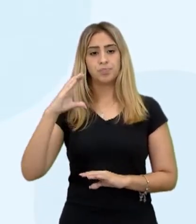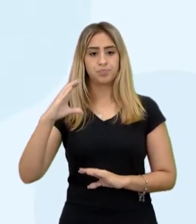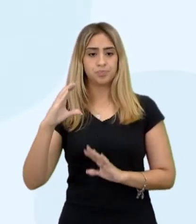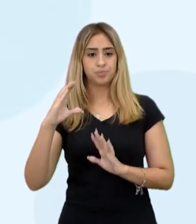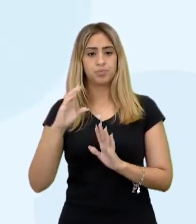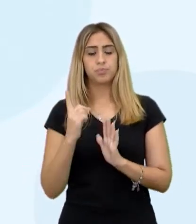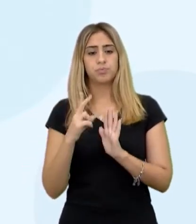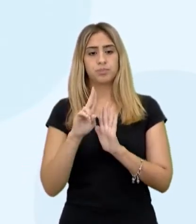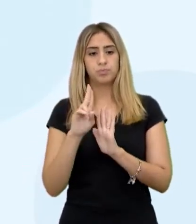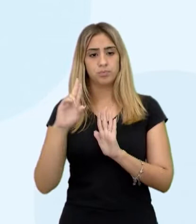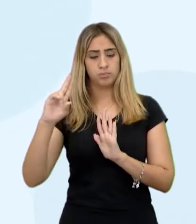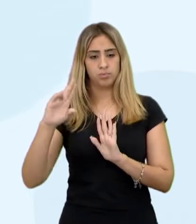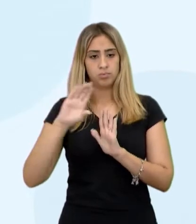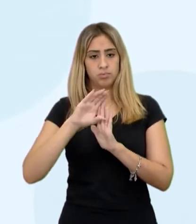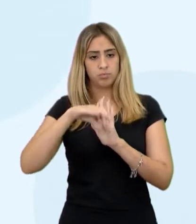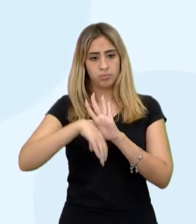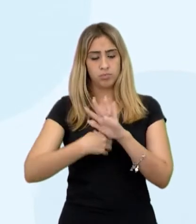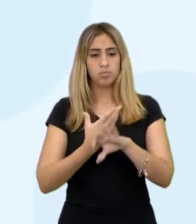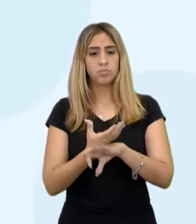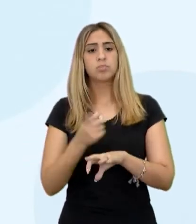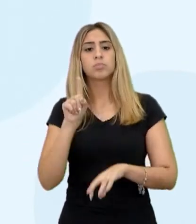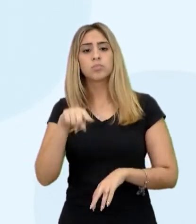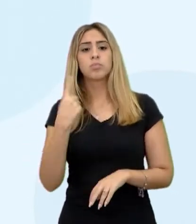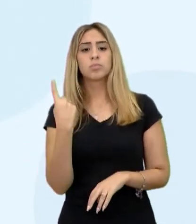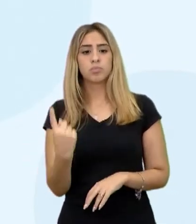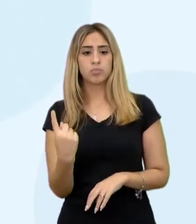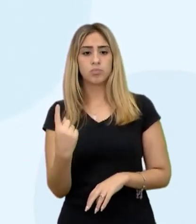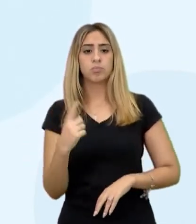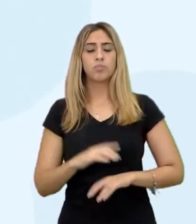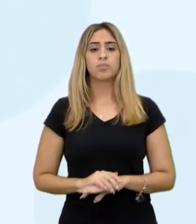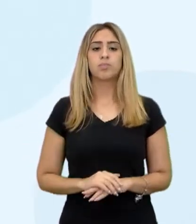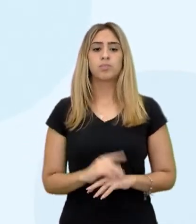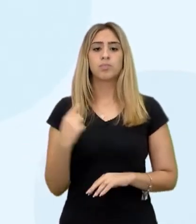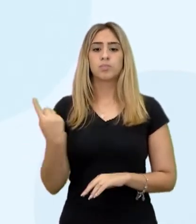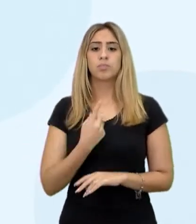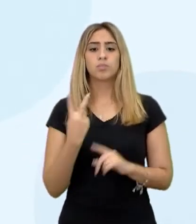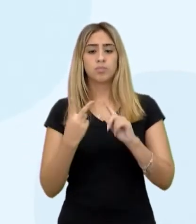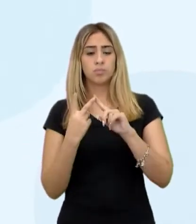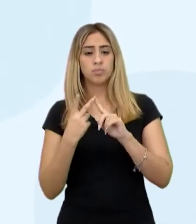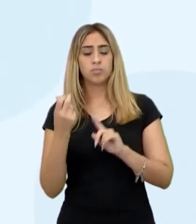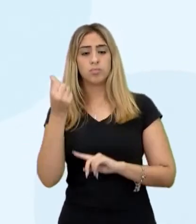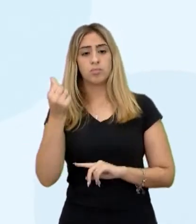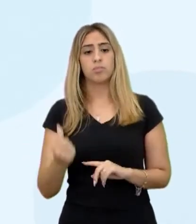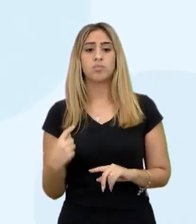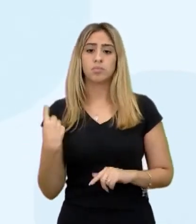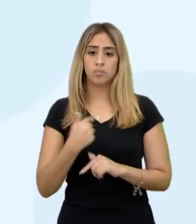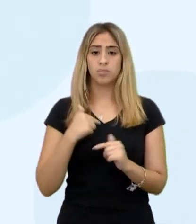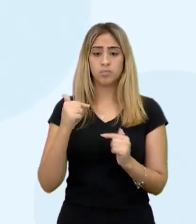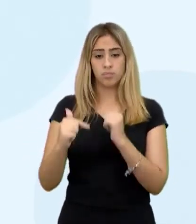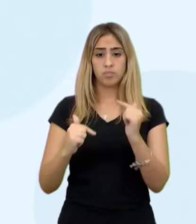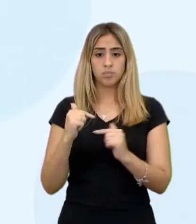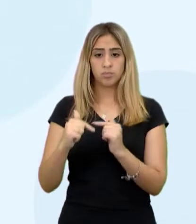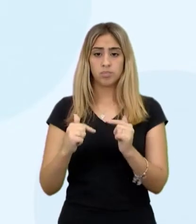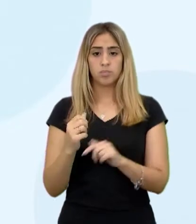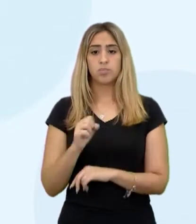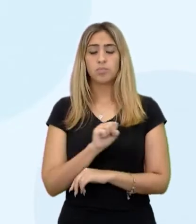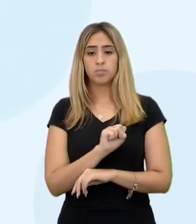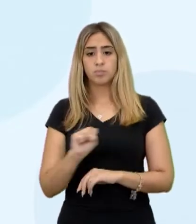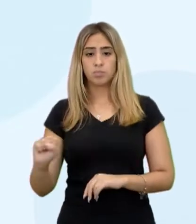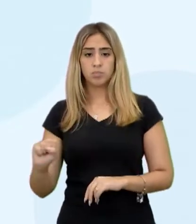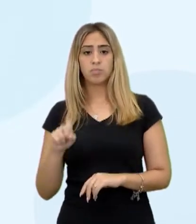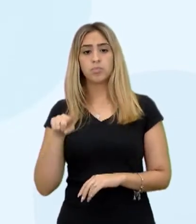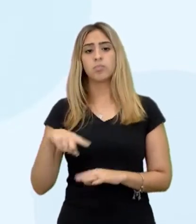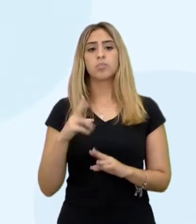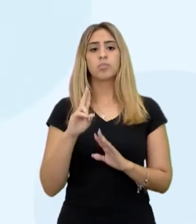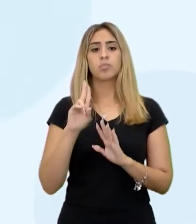Está Interligado. E nessa unidade 1 tem os componentes. No segundo semestre, vamos estudar a unidade